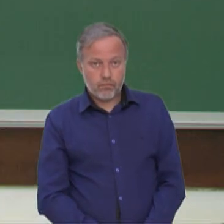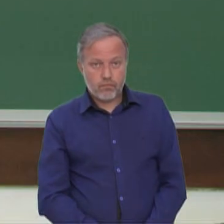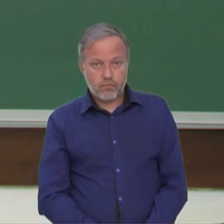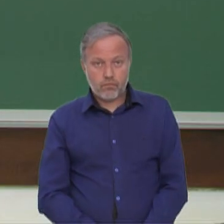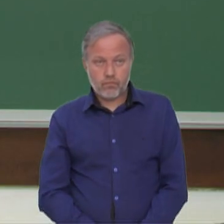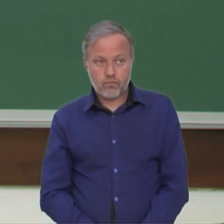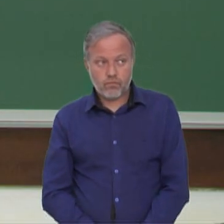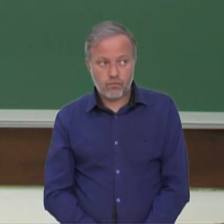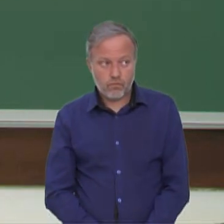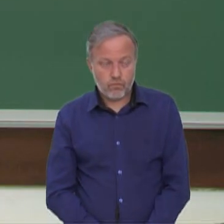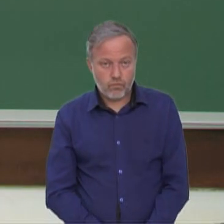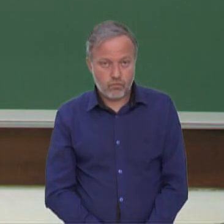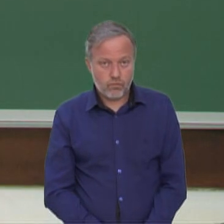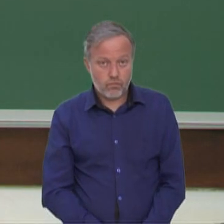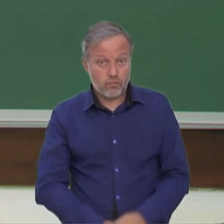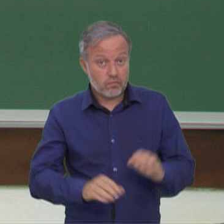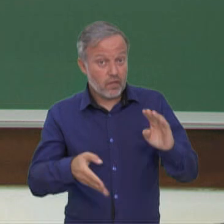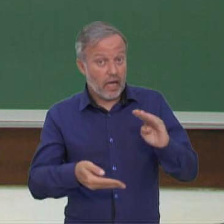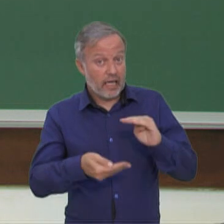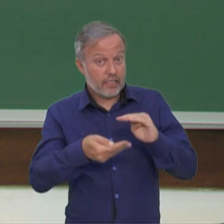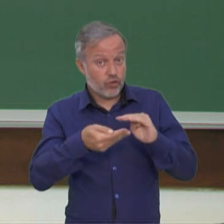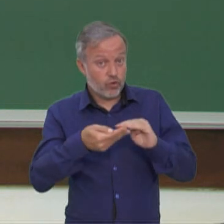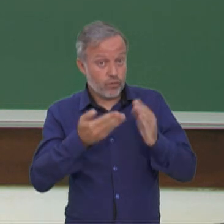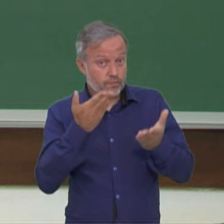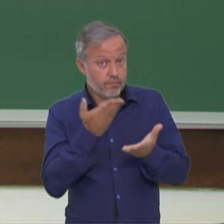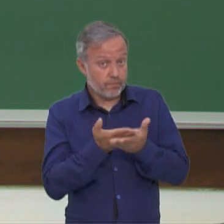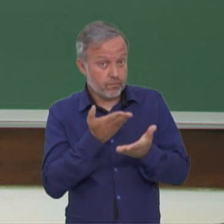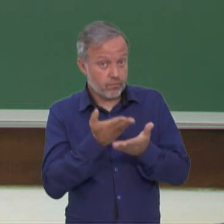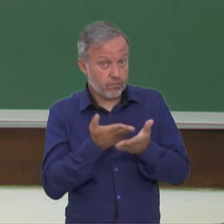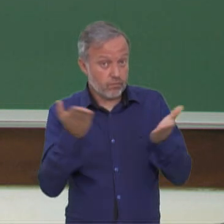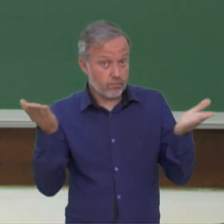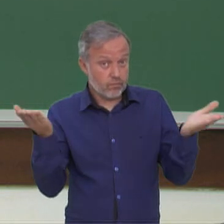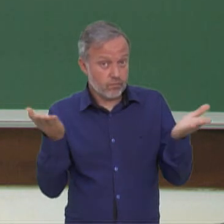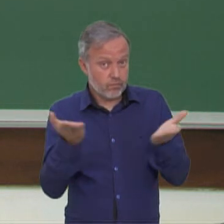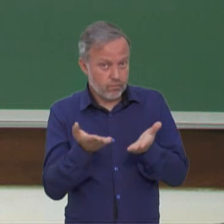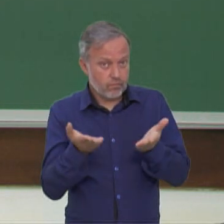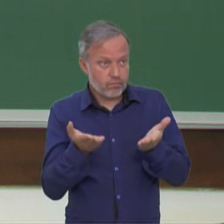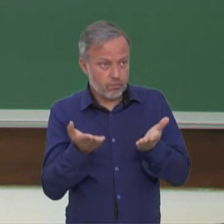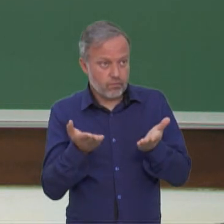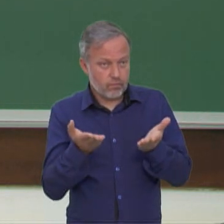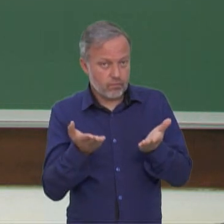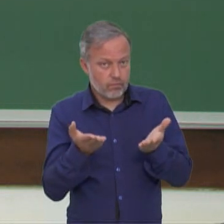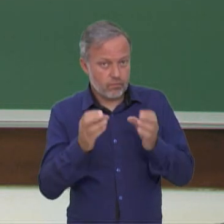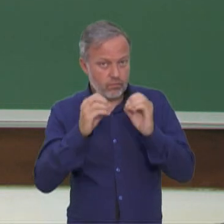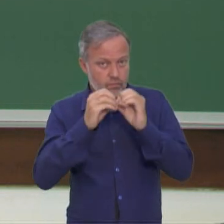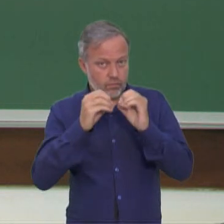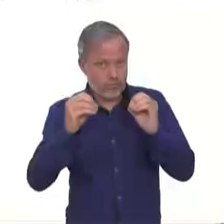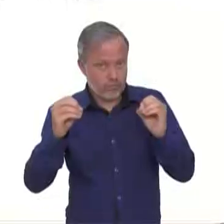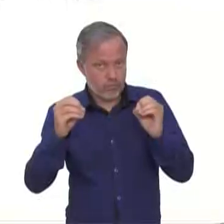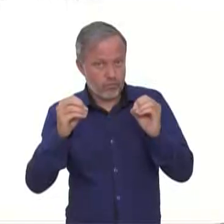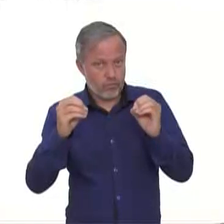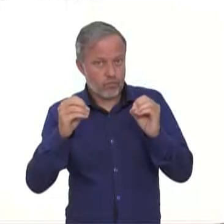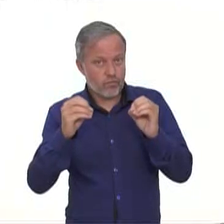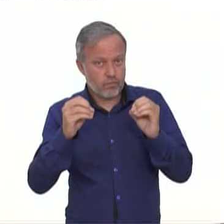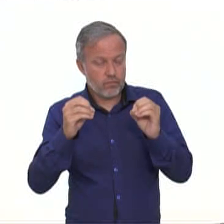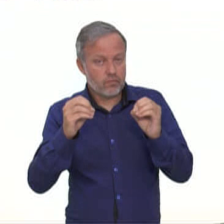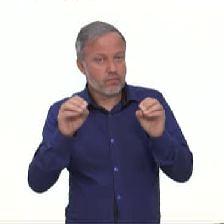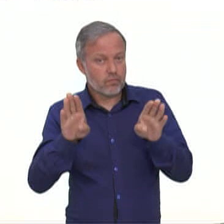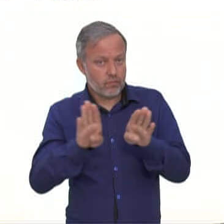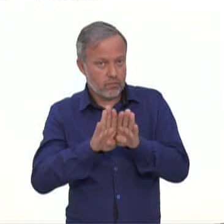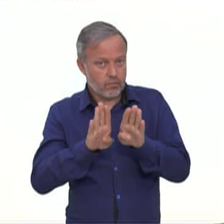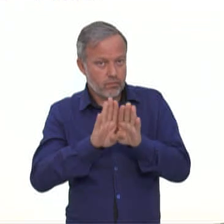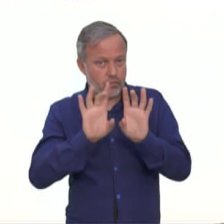Então, com isso, fizemos aí um resumão das orações subordinadas, vimos